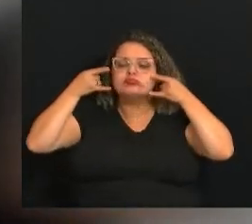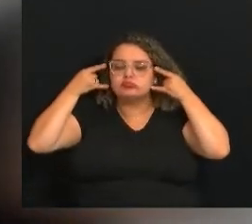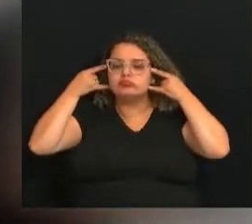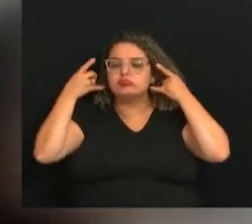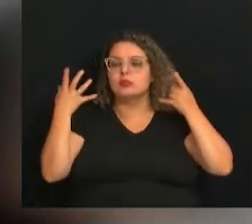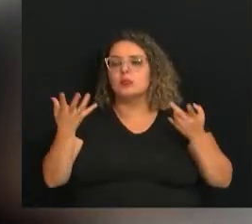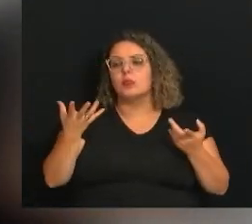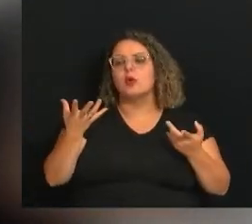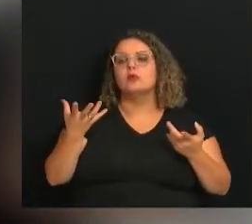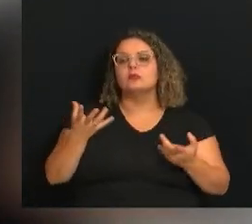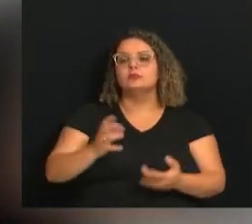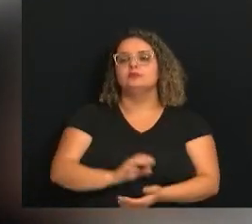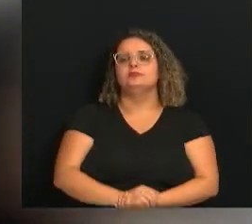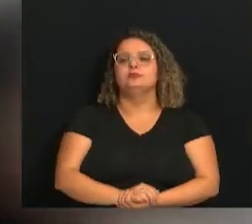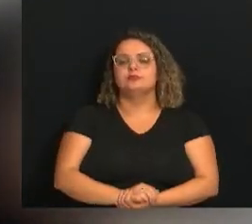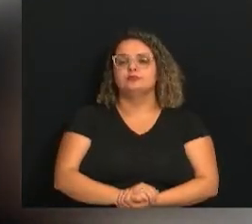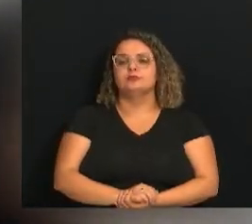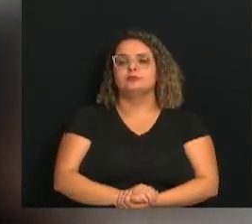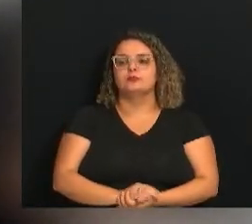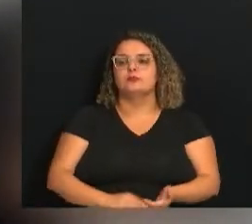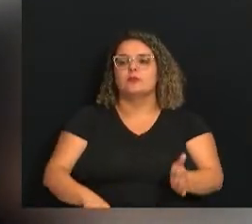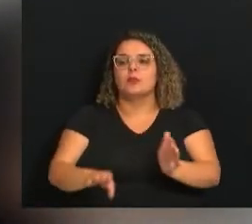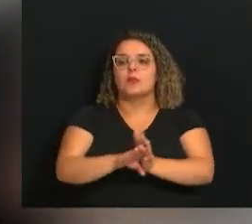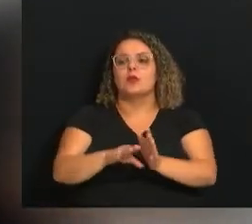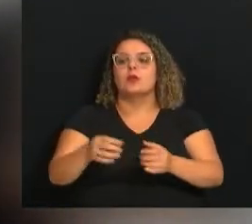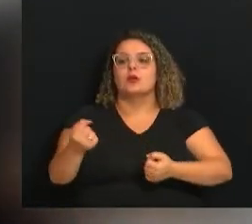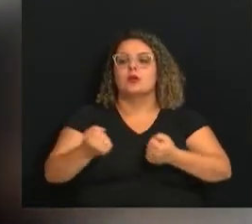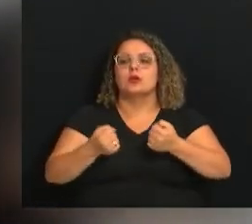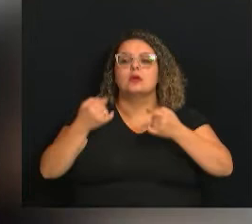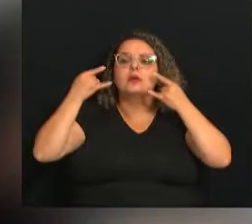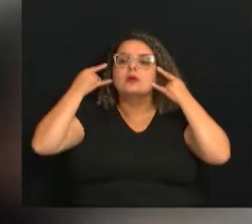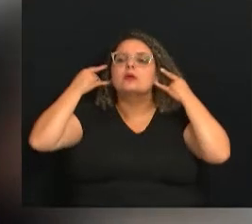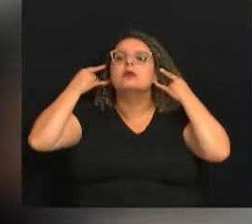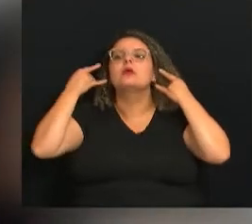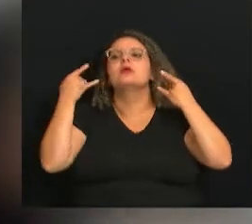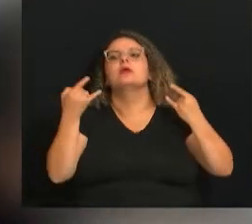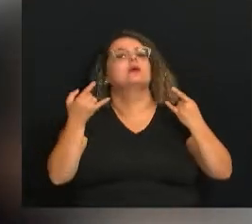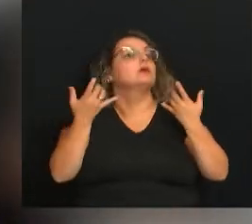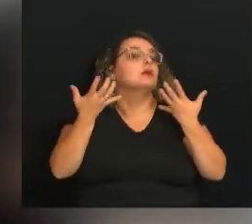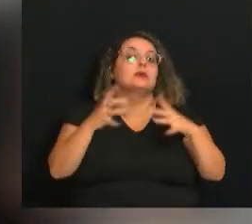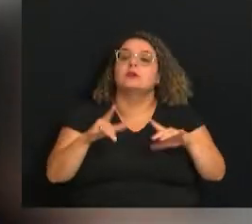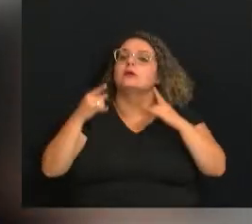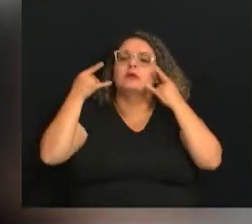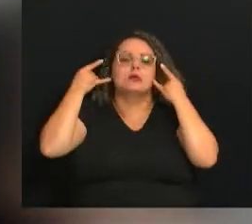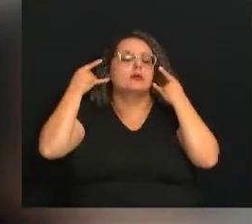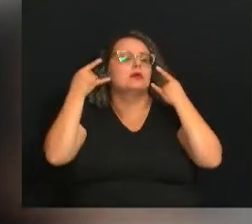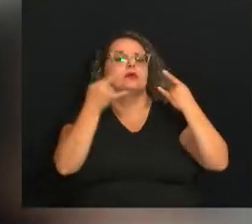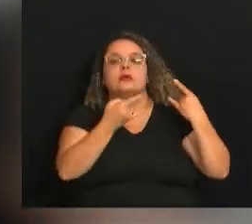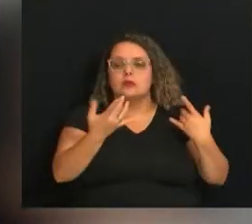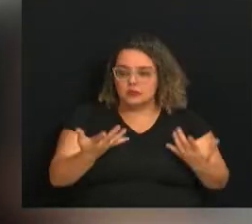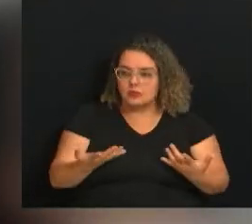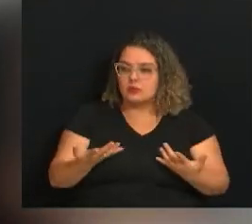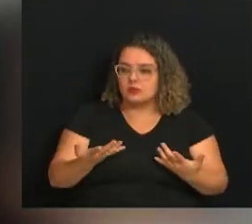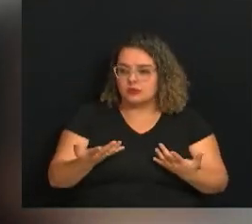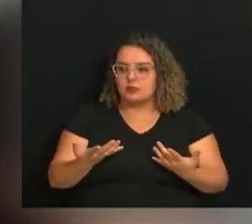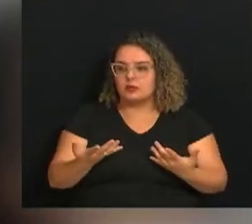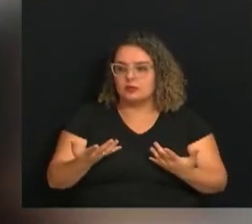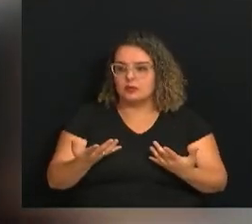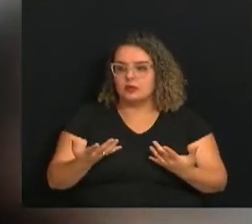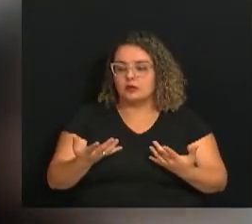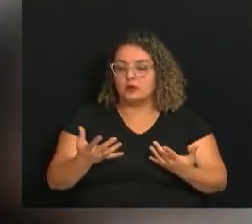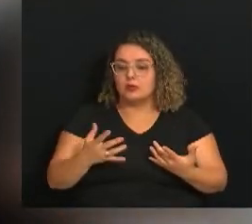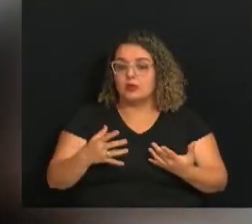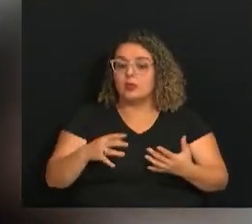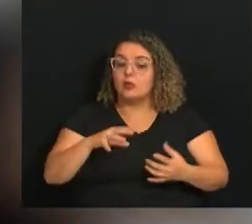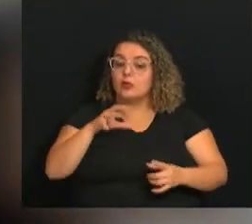alguns comentários, eu chego no carro, filho, tira a máscara, ele não quer tirar a máscara, então assim, quando mexe com as nossas crianças, com os